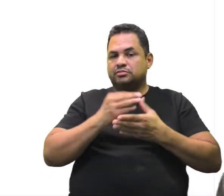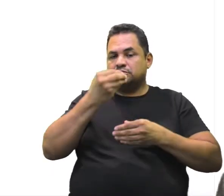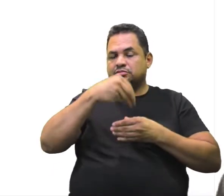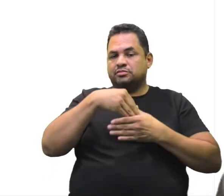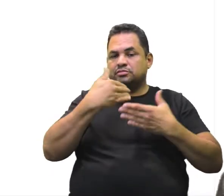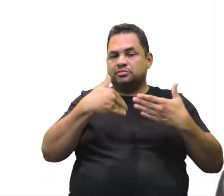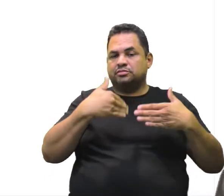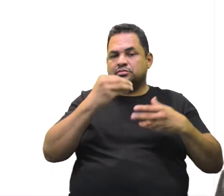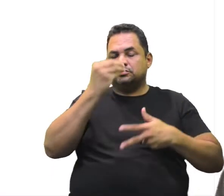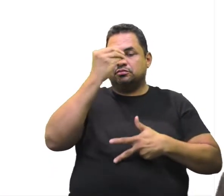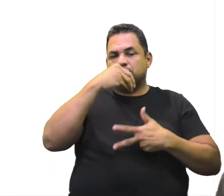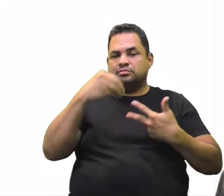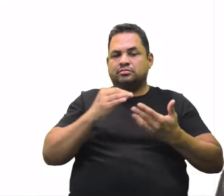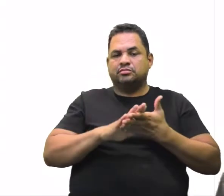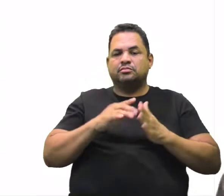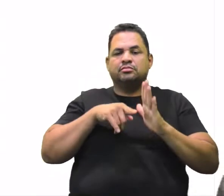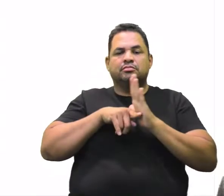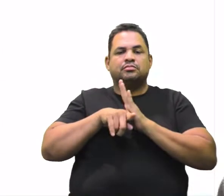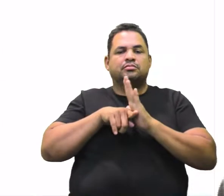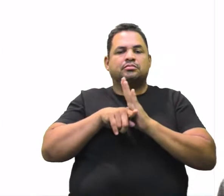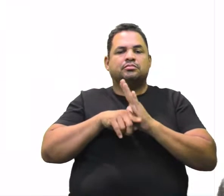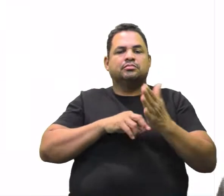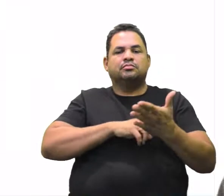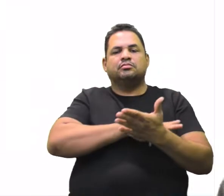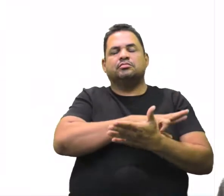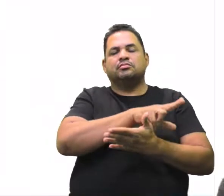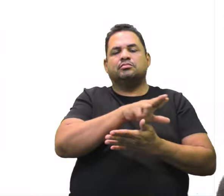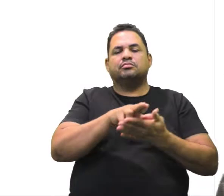você pesquisa várias provas do Enem,